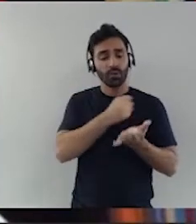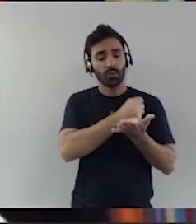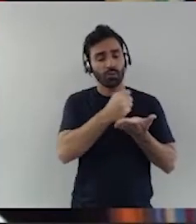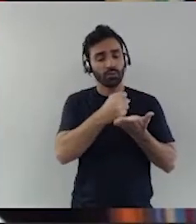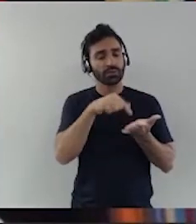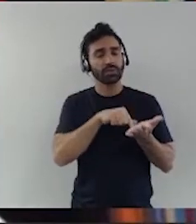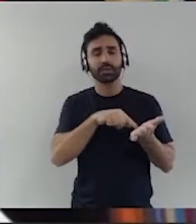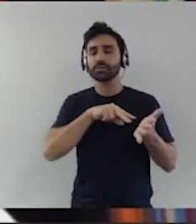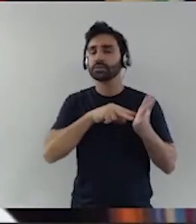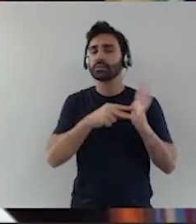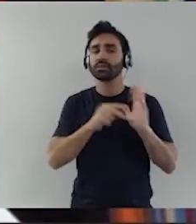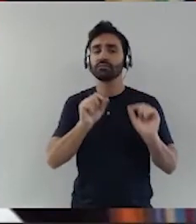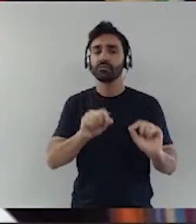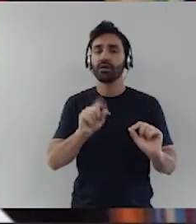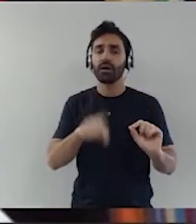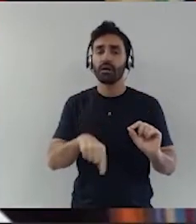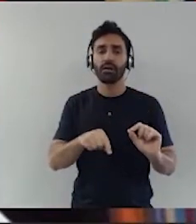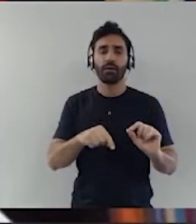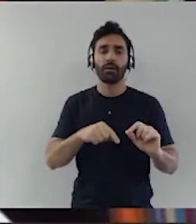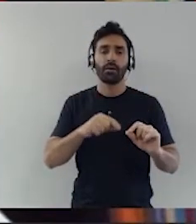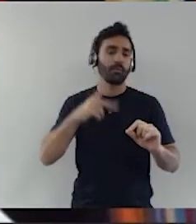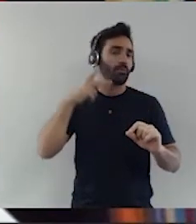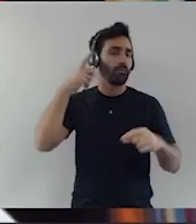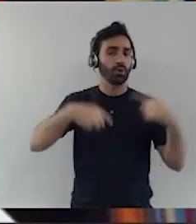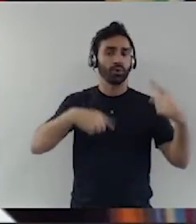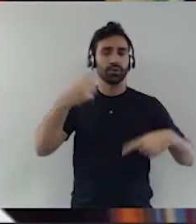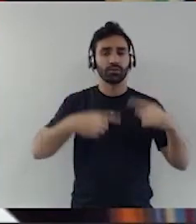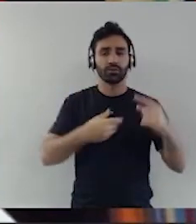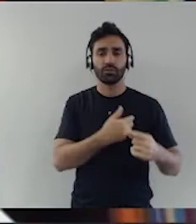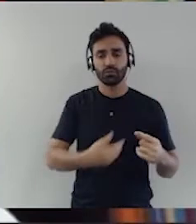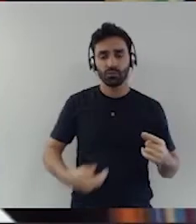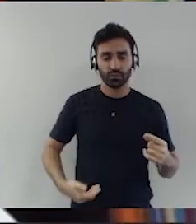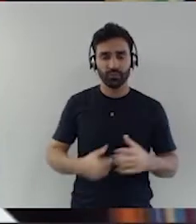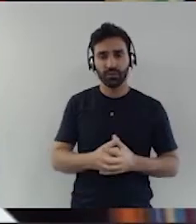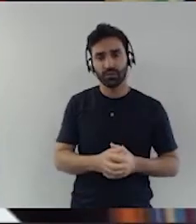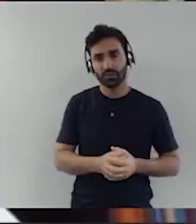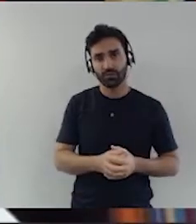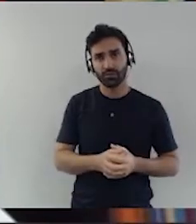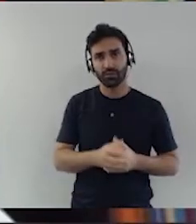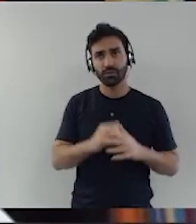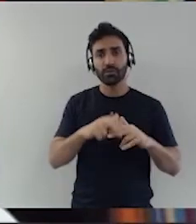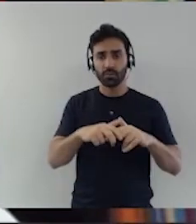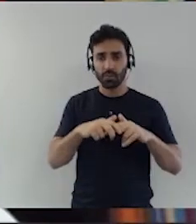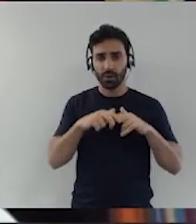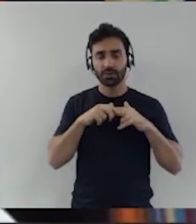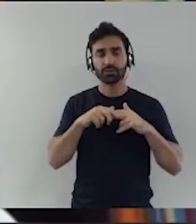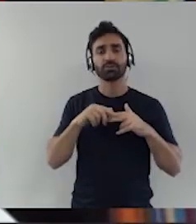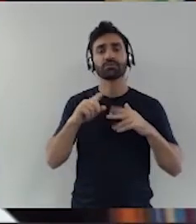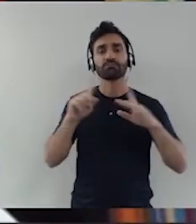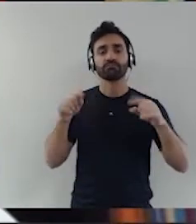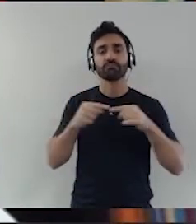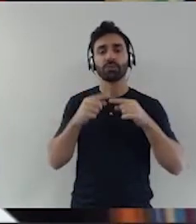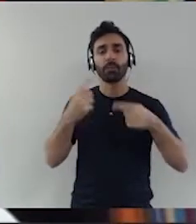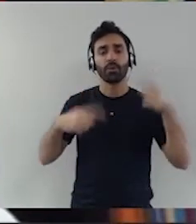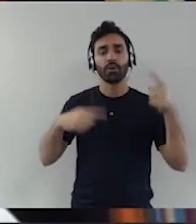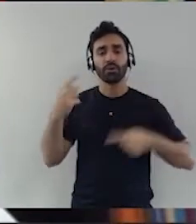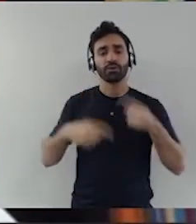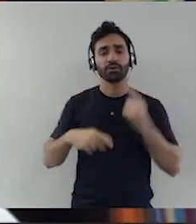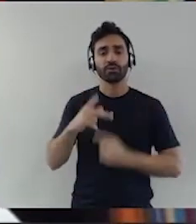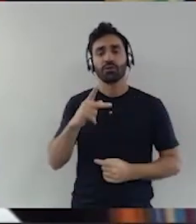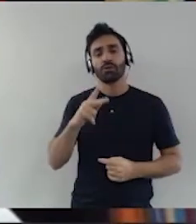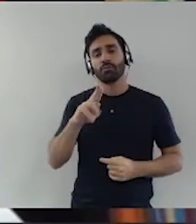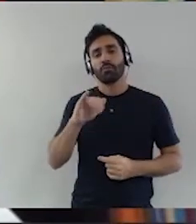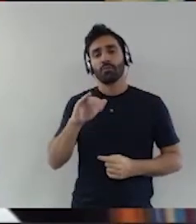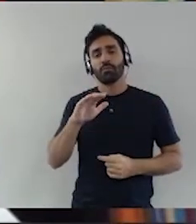instrumento para a realização de políticas públicas. Então, rever essa categoria, trazer para o centro, melhor dizendo, a categoria políticas públicas,